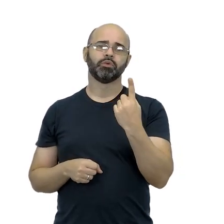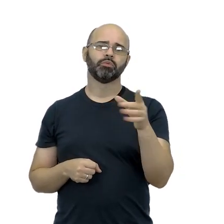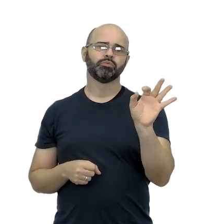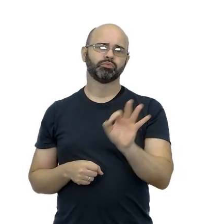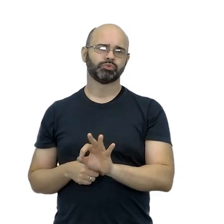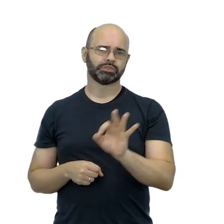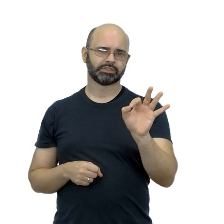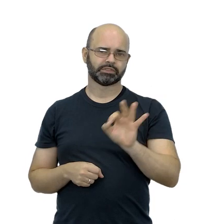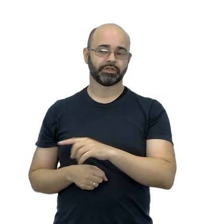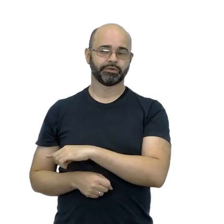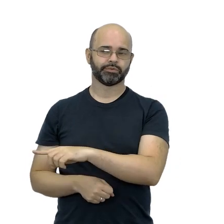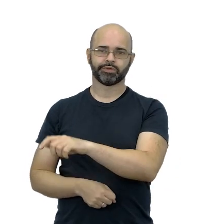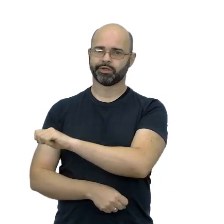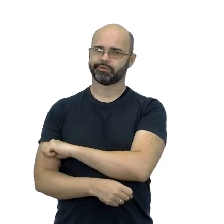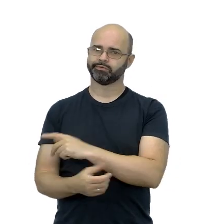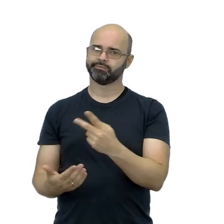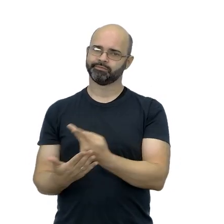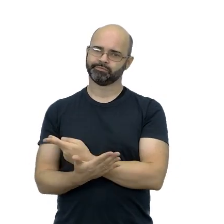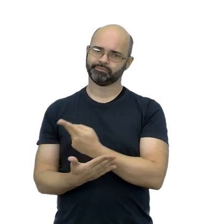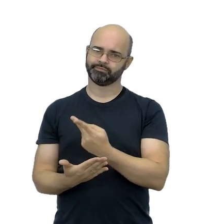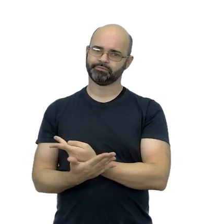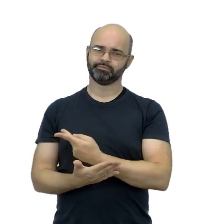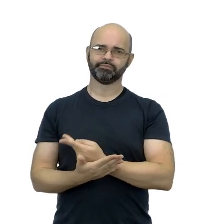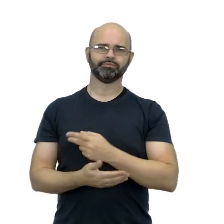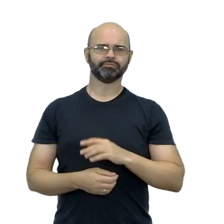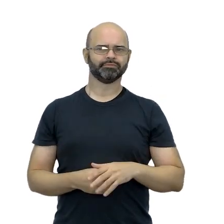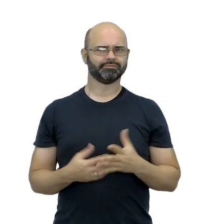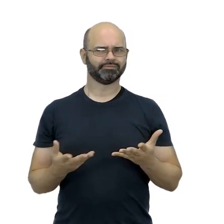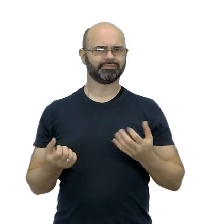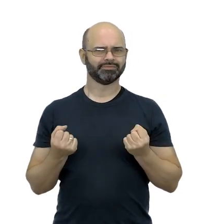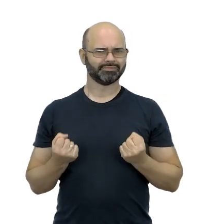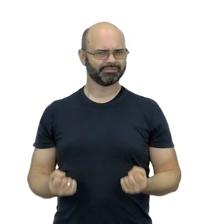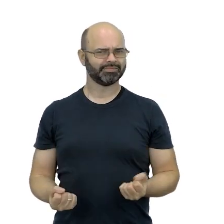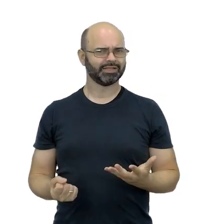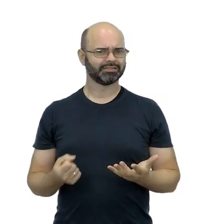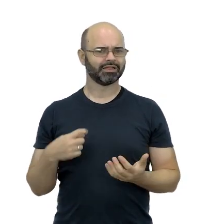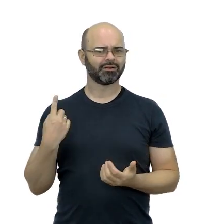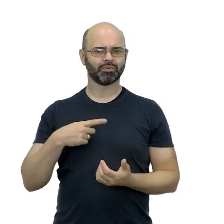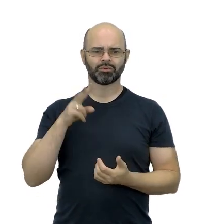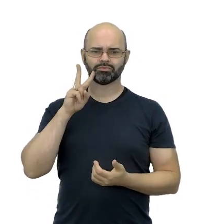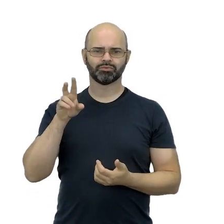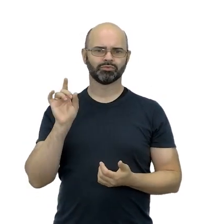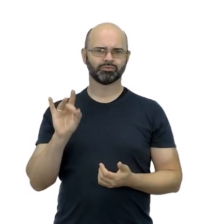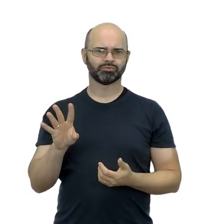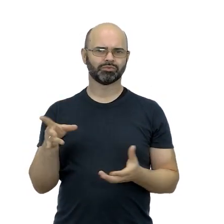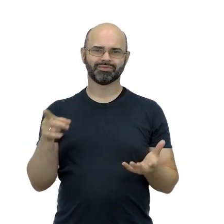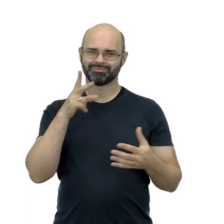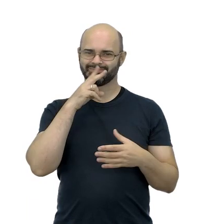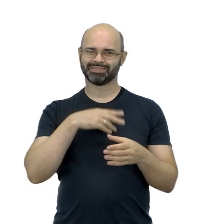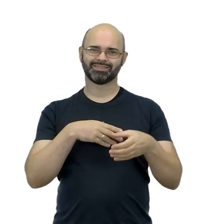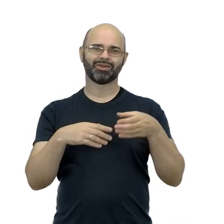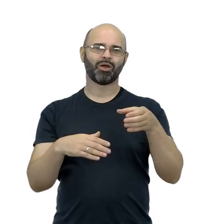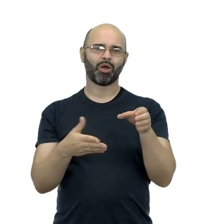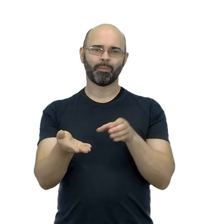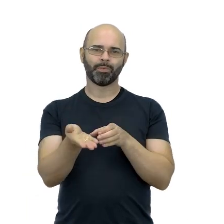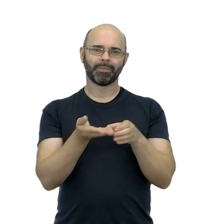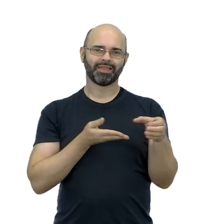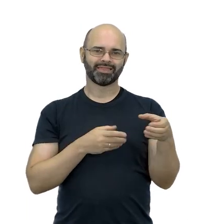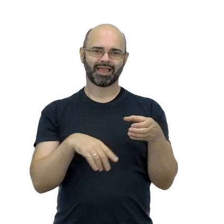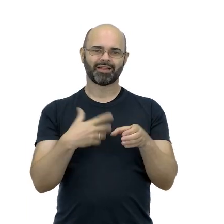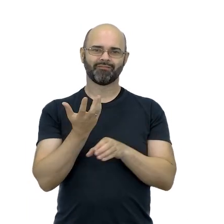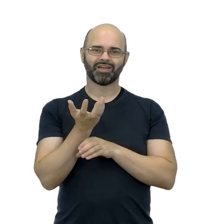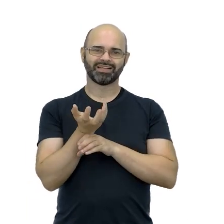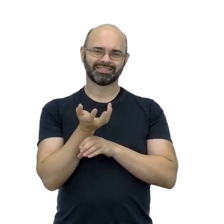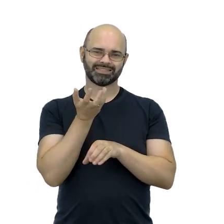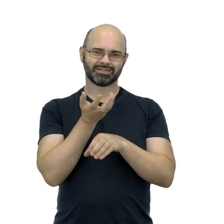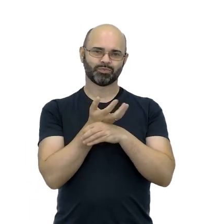dos alunos erraram essa questão. Olha como pesa só da gente olhar a metade do copo vazia, né? Para a gente olhar a metade do copo cheio, eu